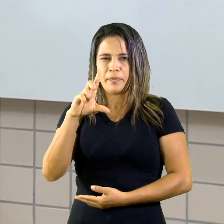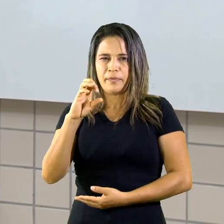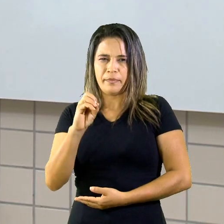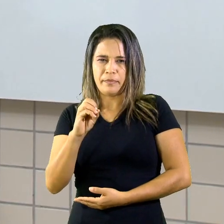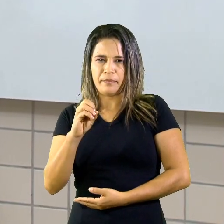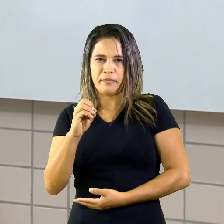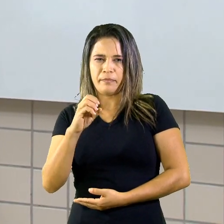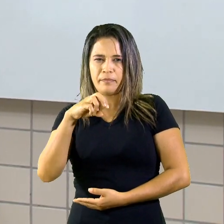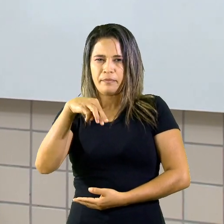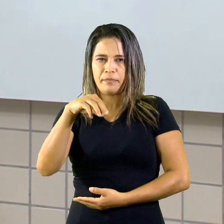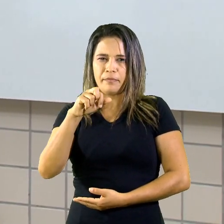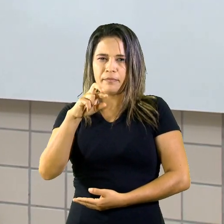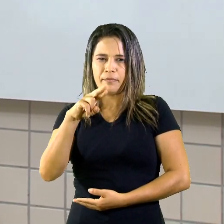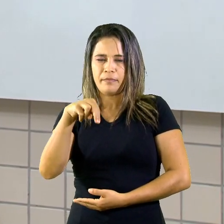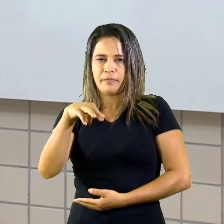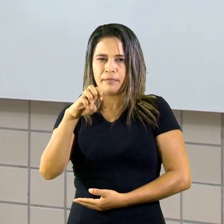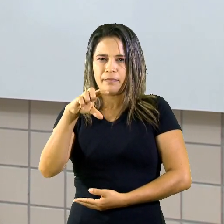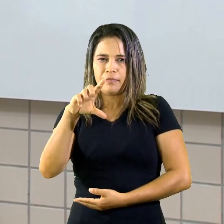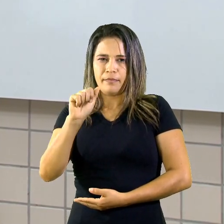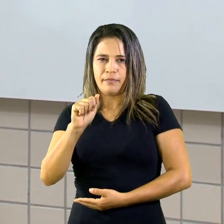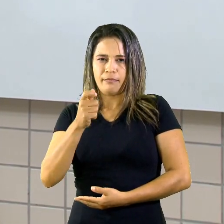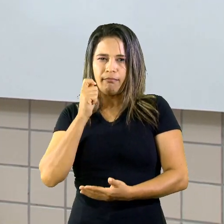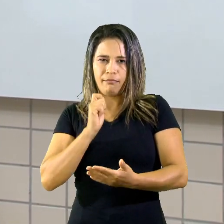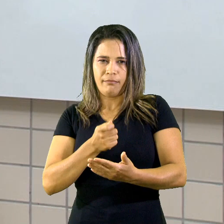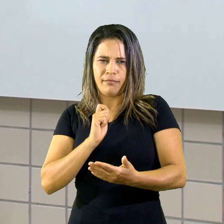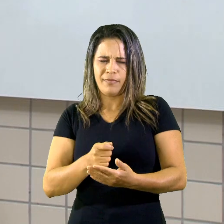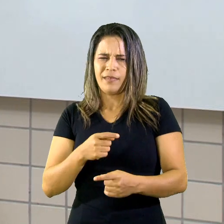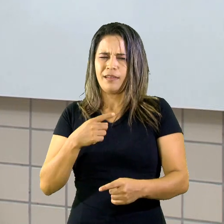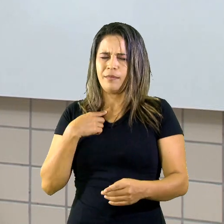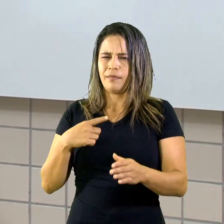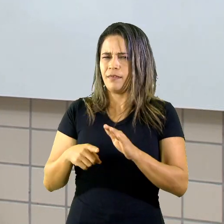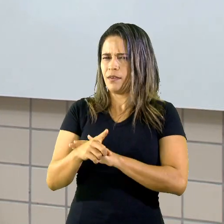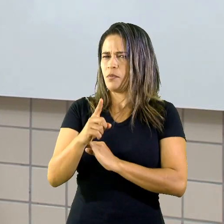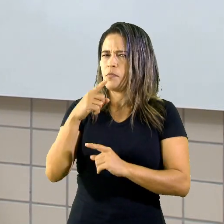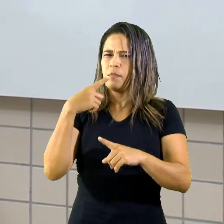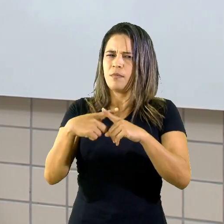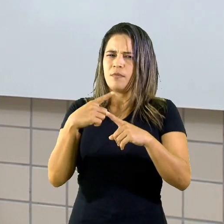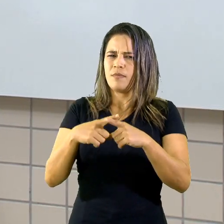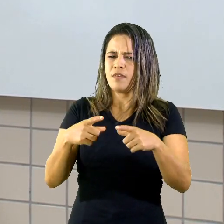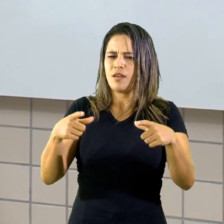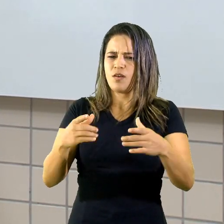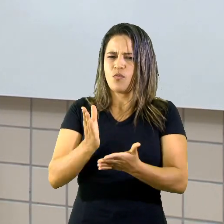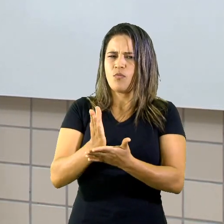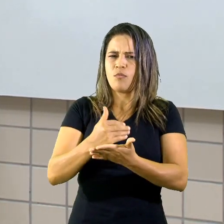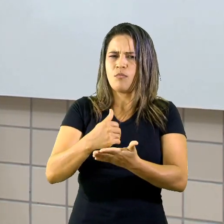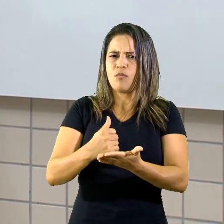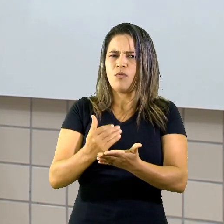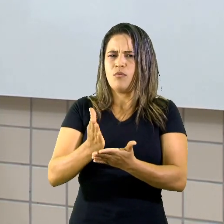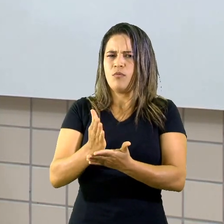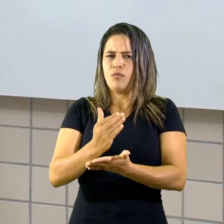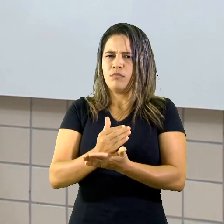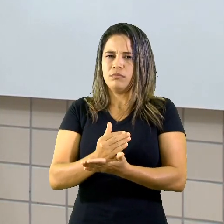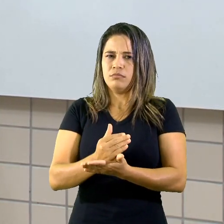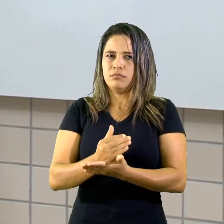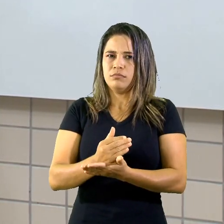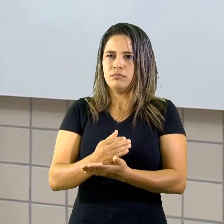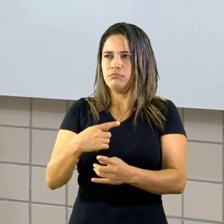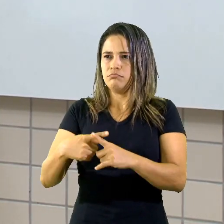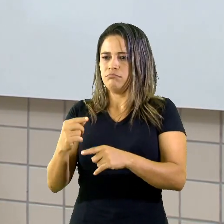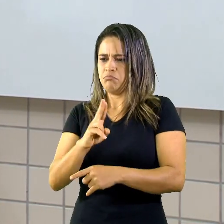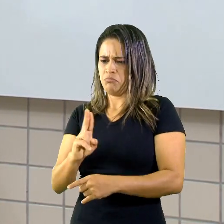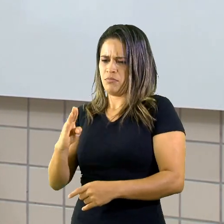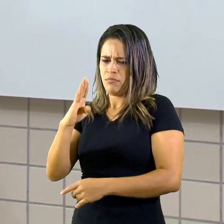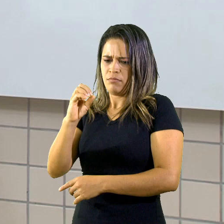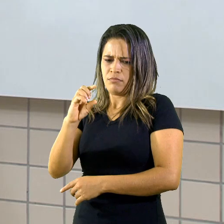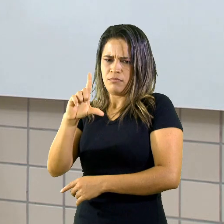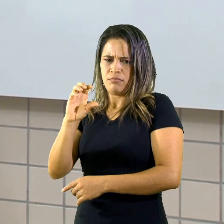Ele perguntava por que o bolo é redondo, por que o bolo traz essa ideia de redondo, ou por que bolo se chama bolo. E aí o